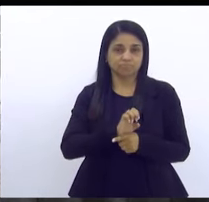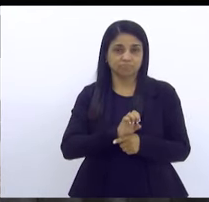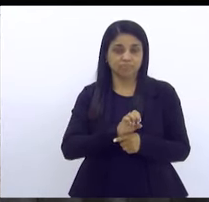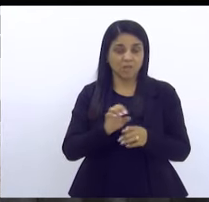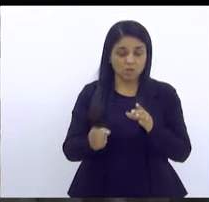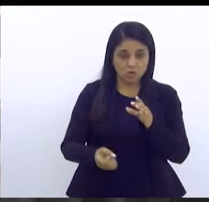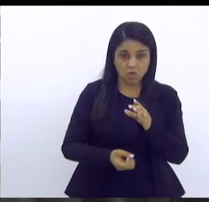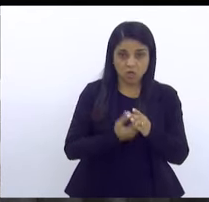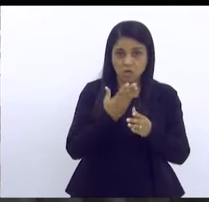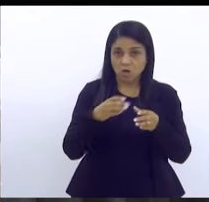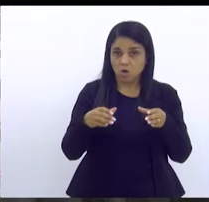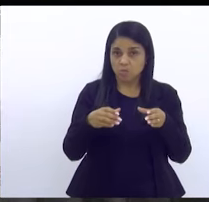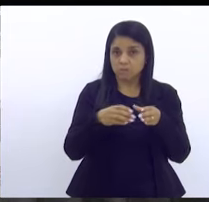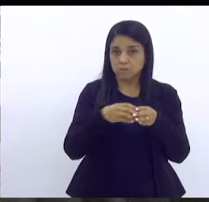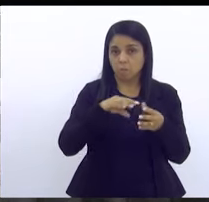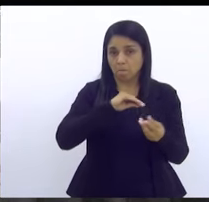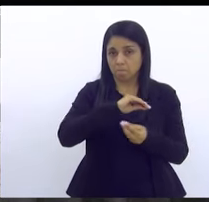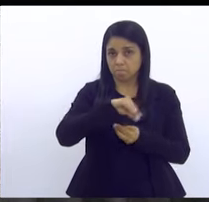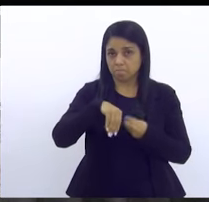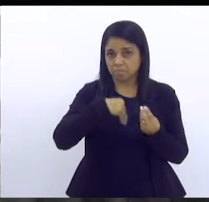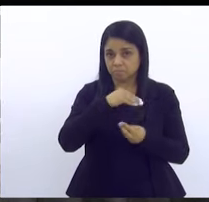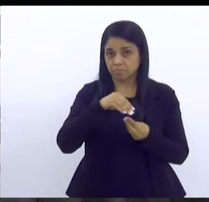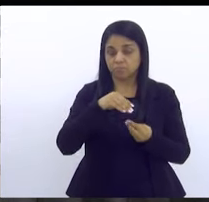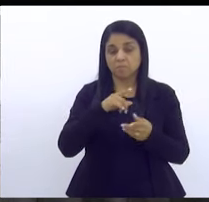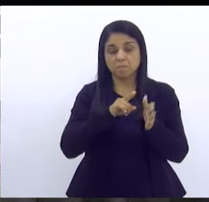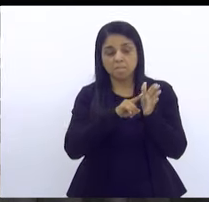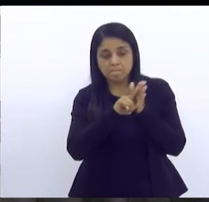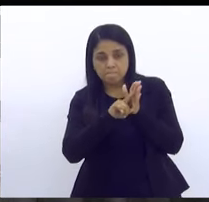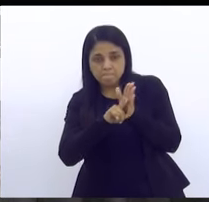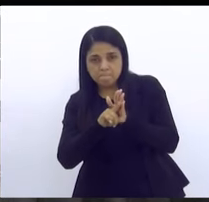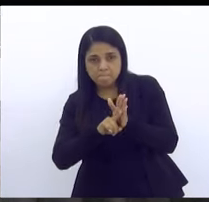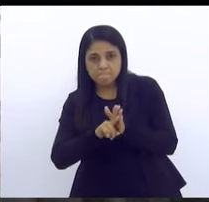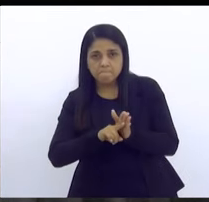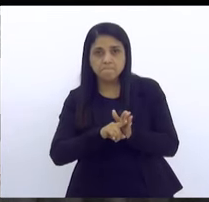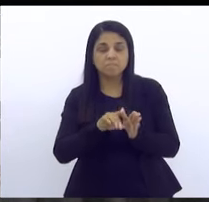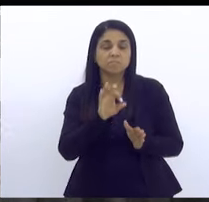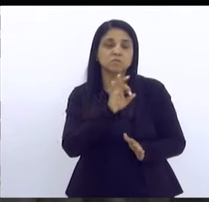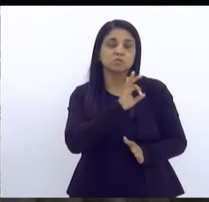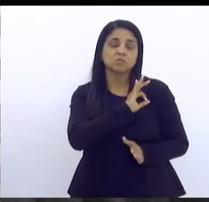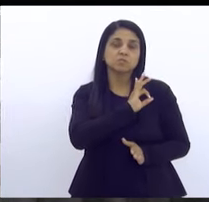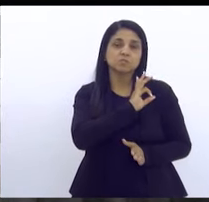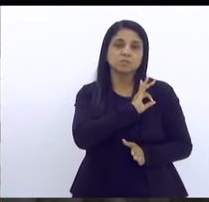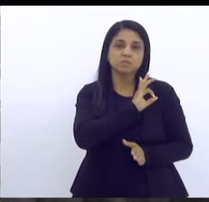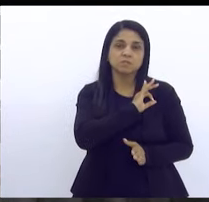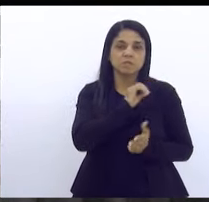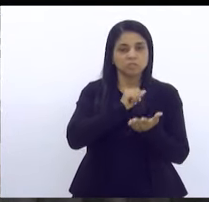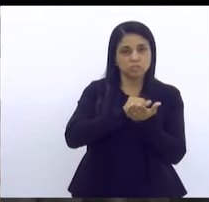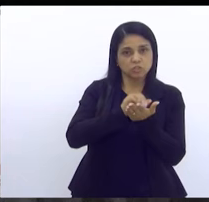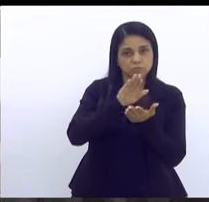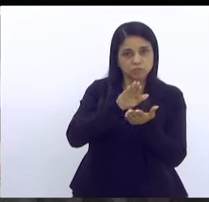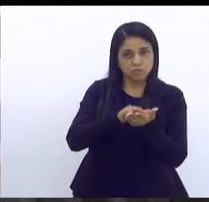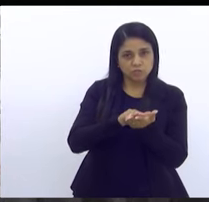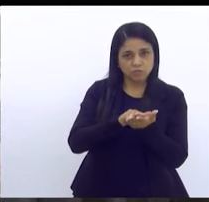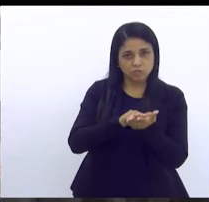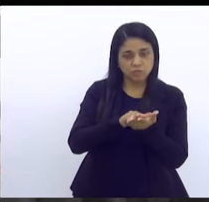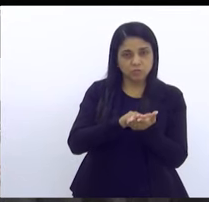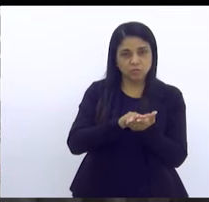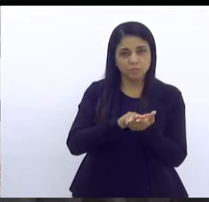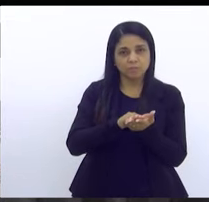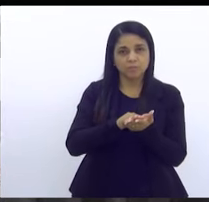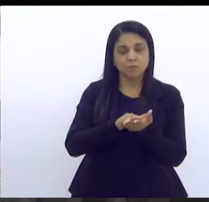mista para examinar os casos em que os policiais foram demitidos através